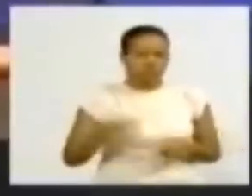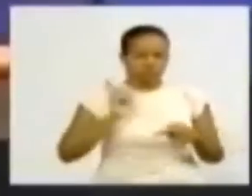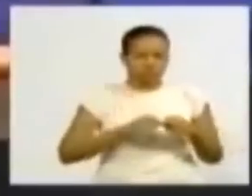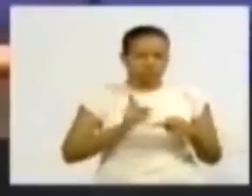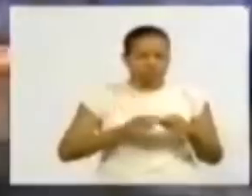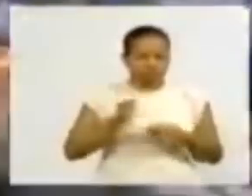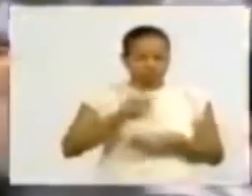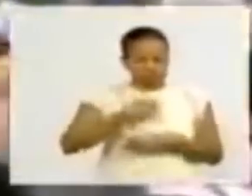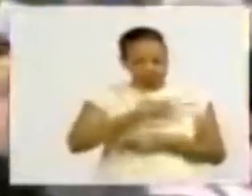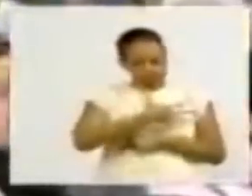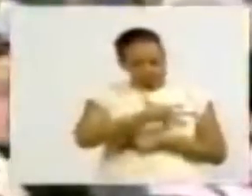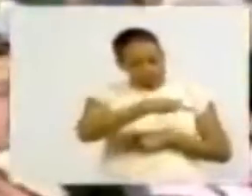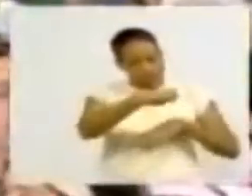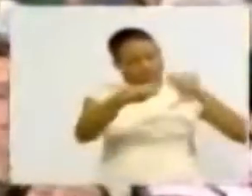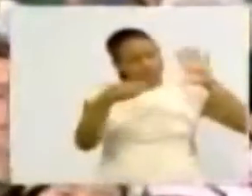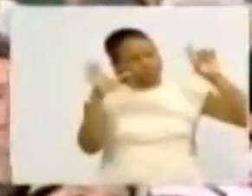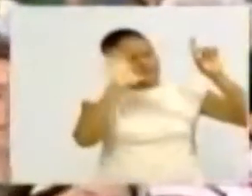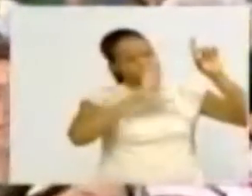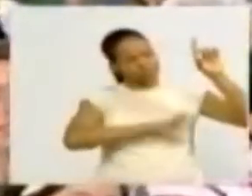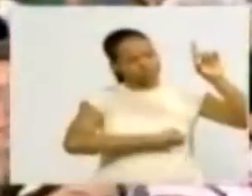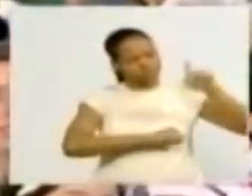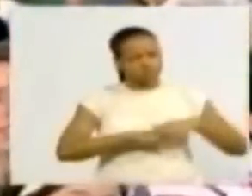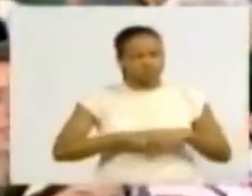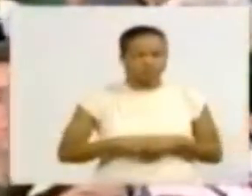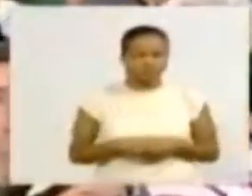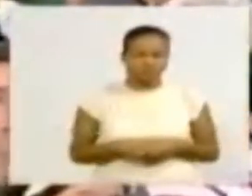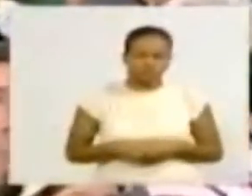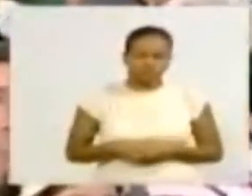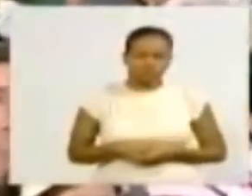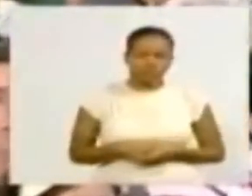porque sou filho da sua misericórdia.